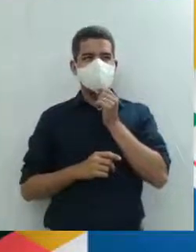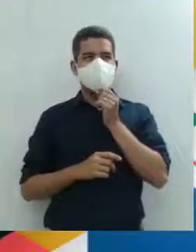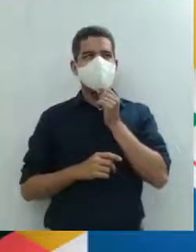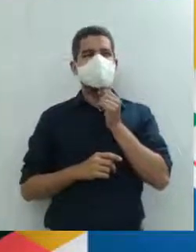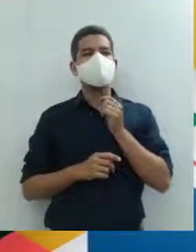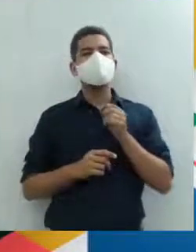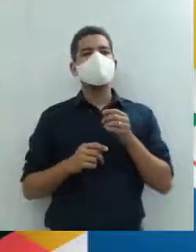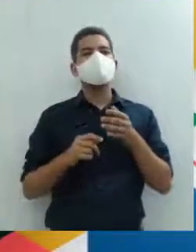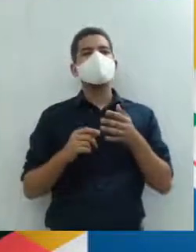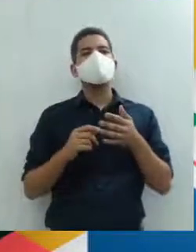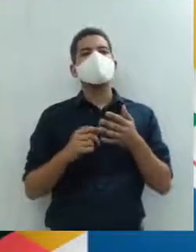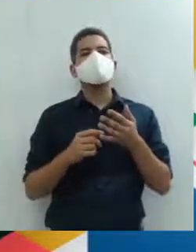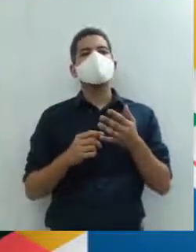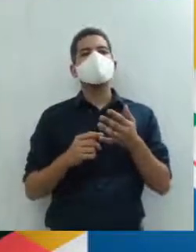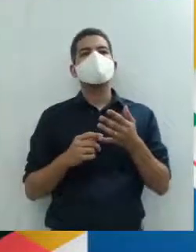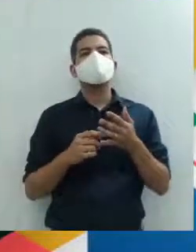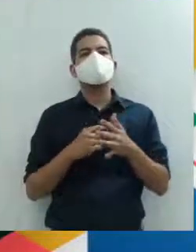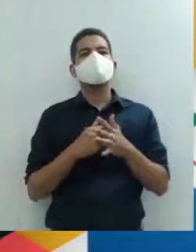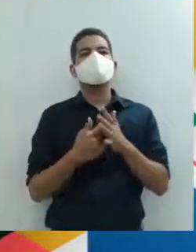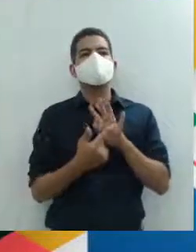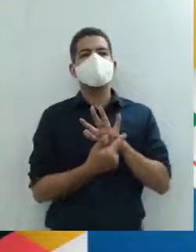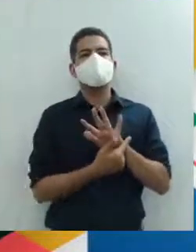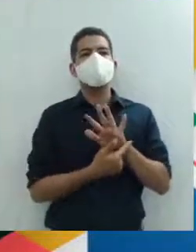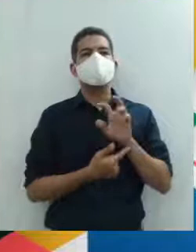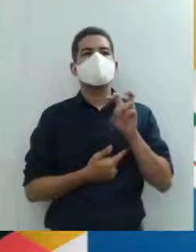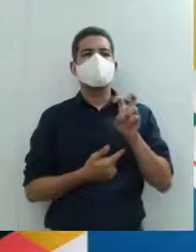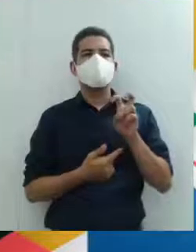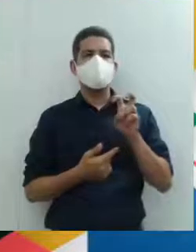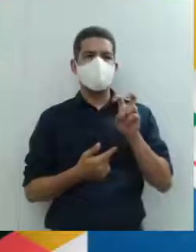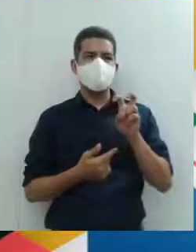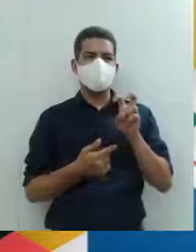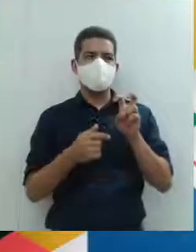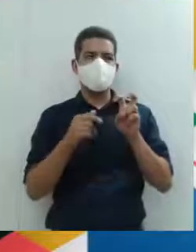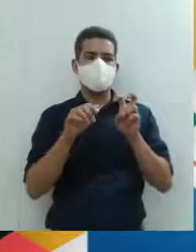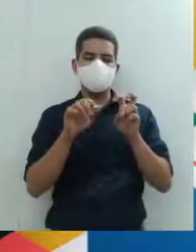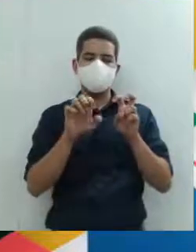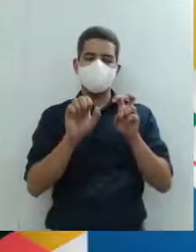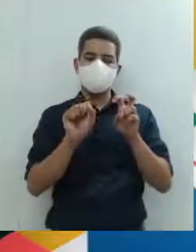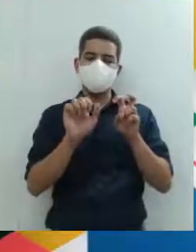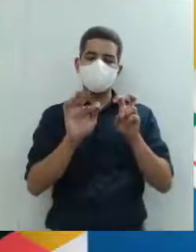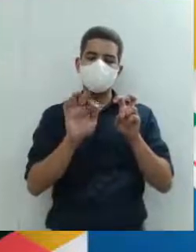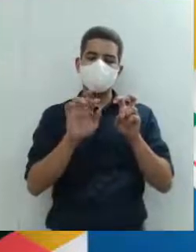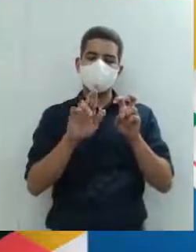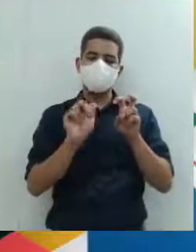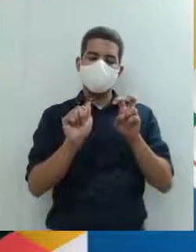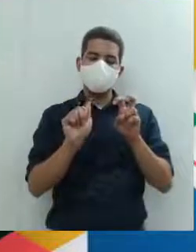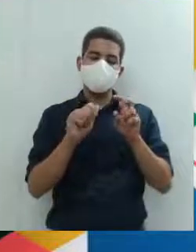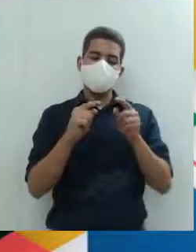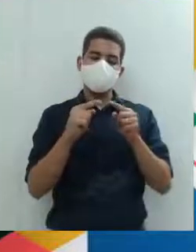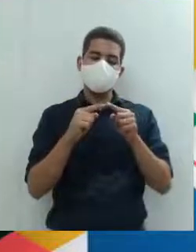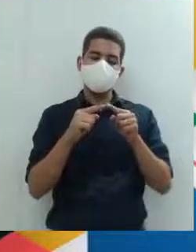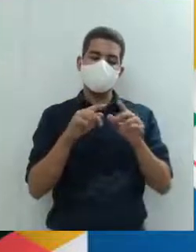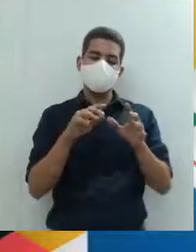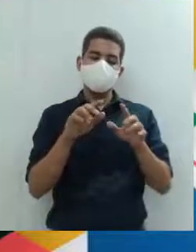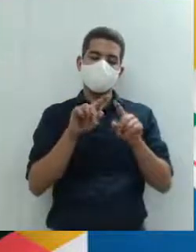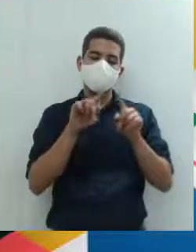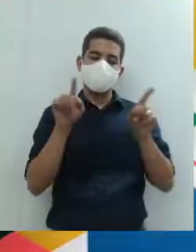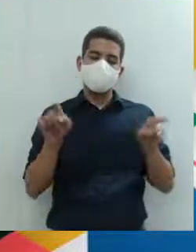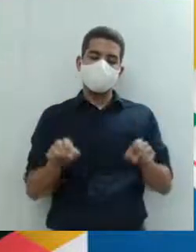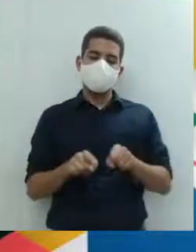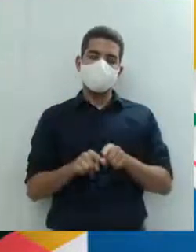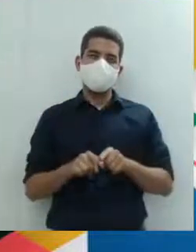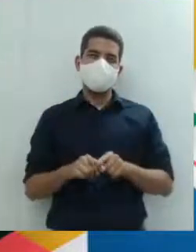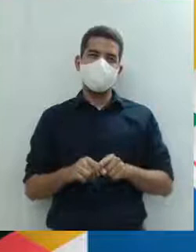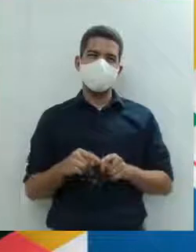vou repetir. Troposfera, tudo é esfera, tá? Porque tudo é redondo, né? Ao redor da Terra. Troposfera,